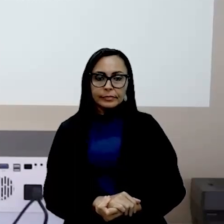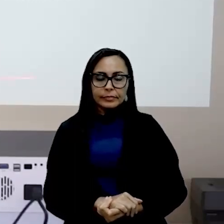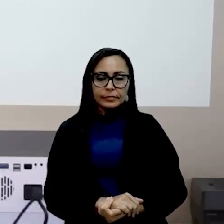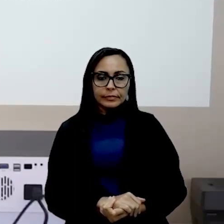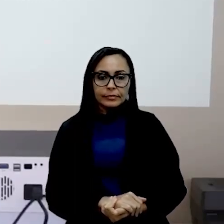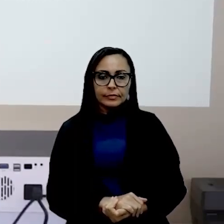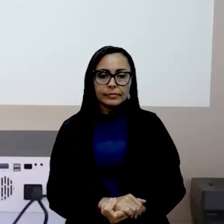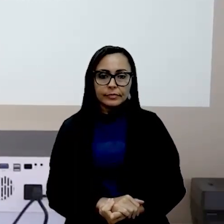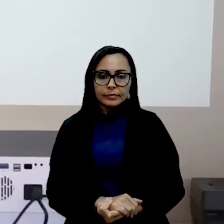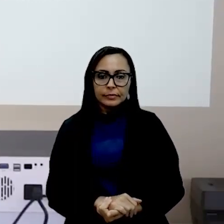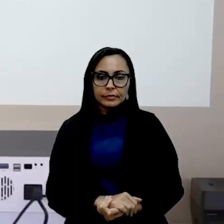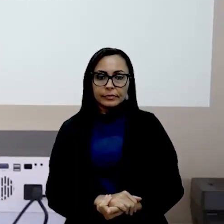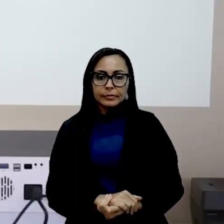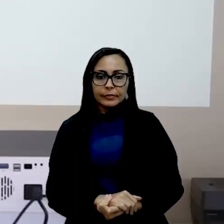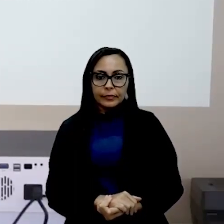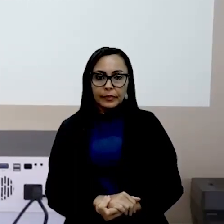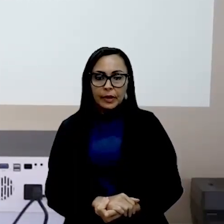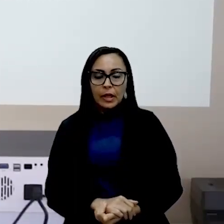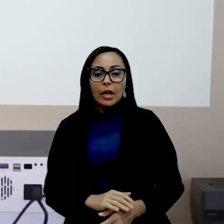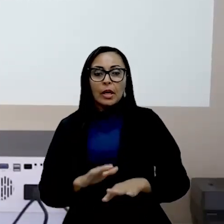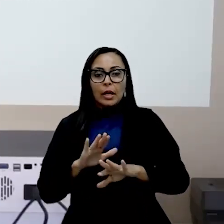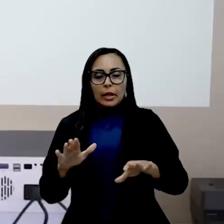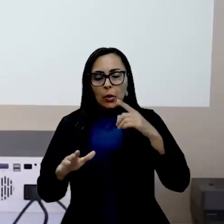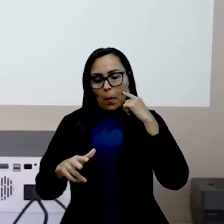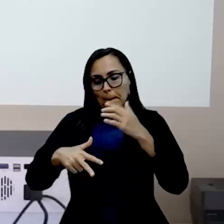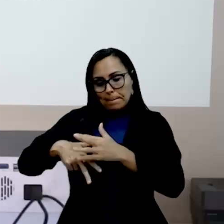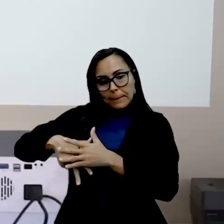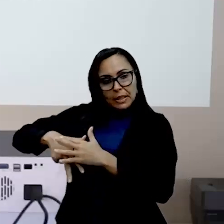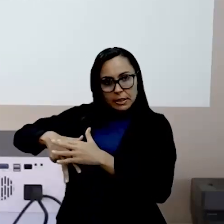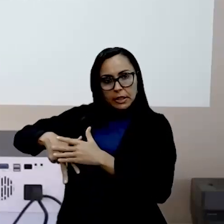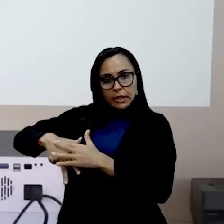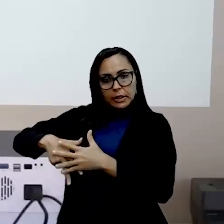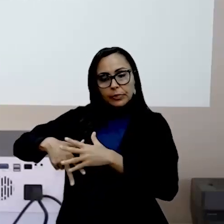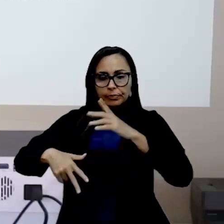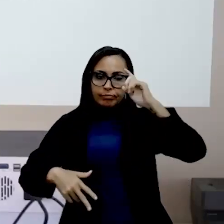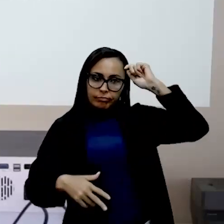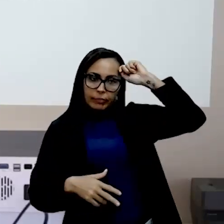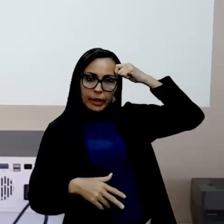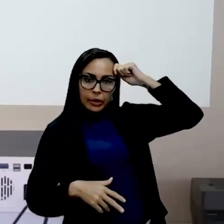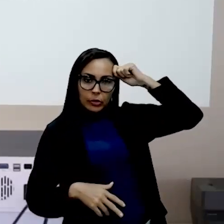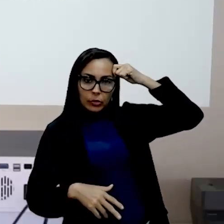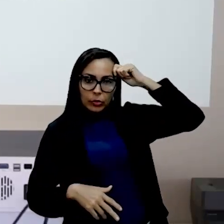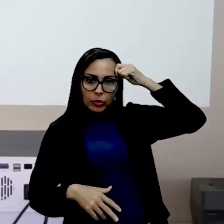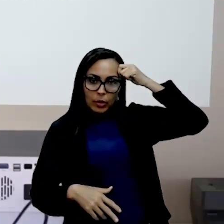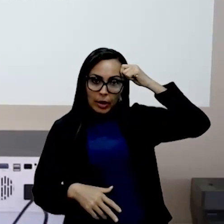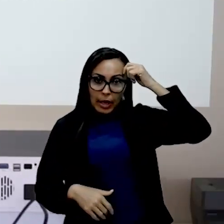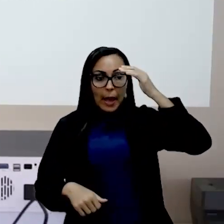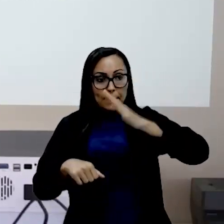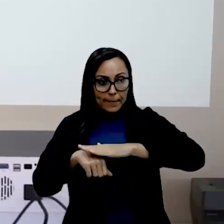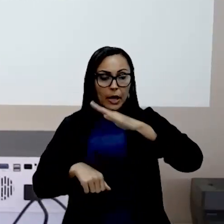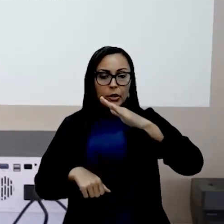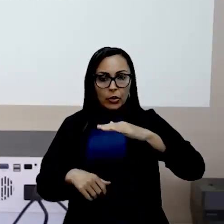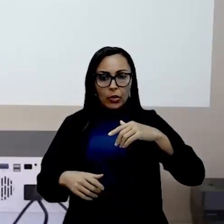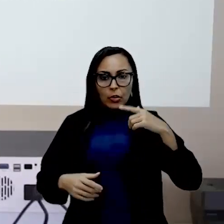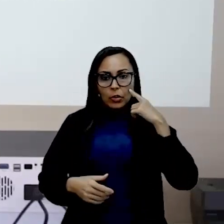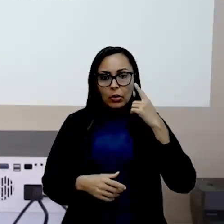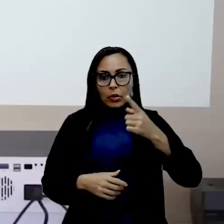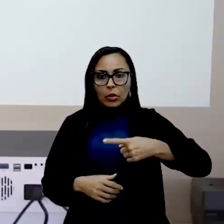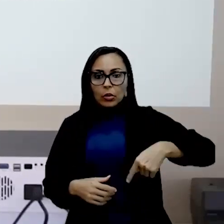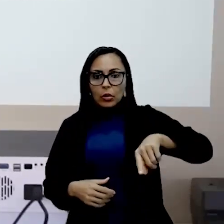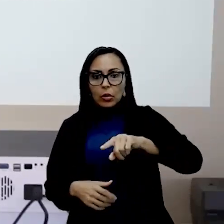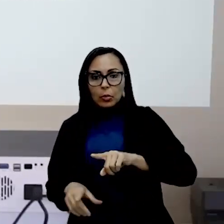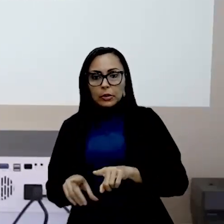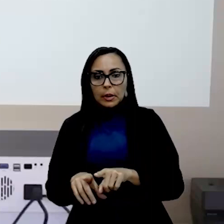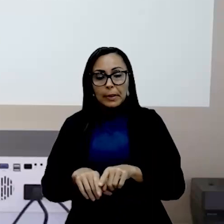A questão racial, o paciente o afrodescendente, ele tem uma tendência maior de ter câncer de próstata, como também o caucasiano de ter câncer de